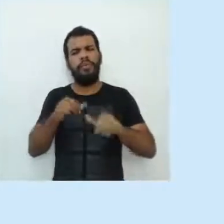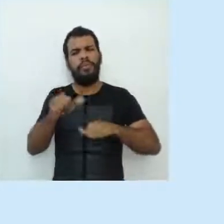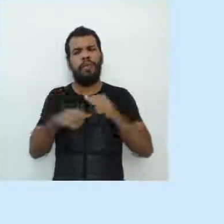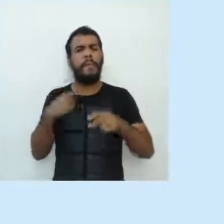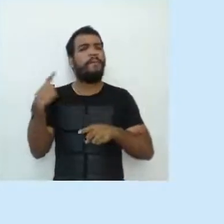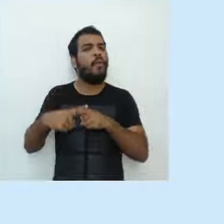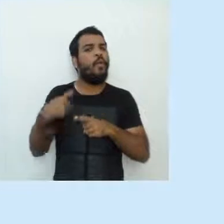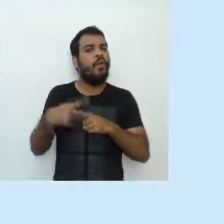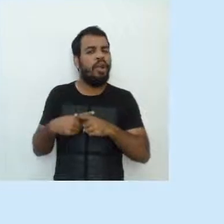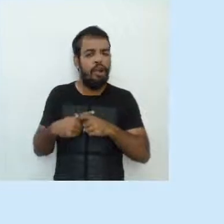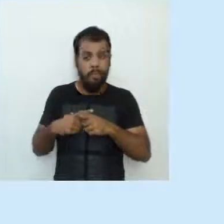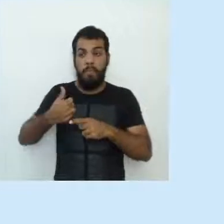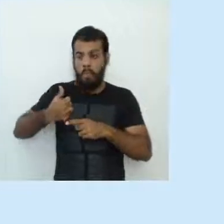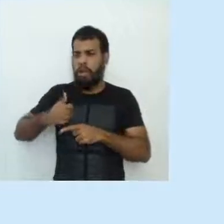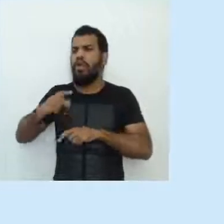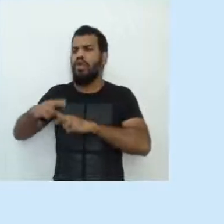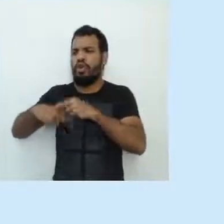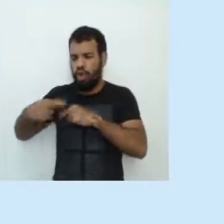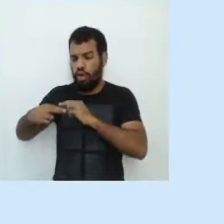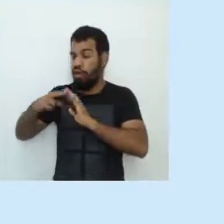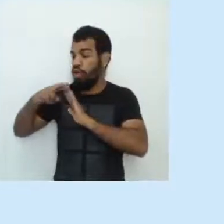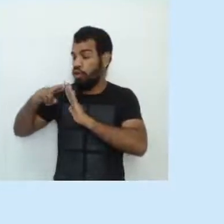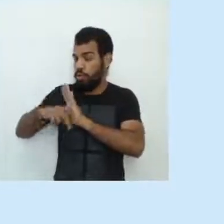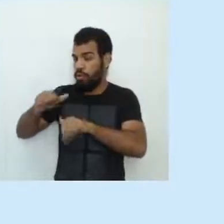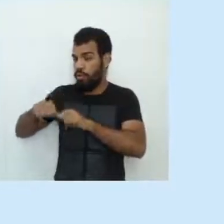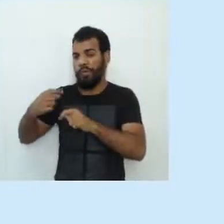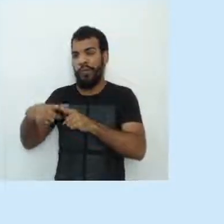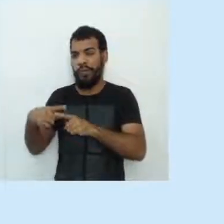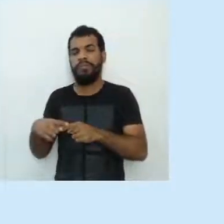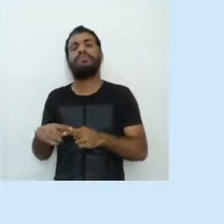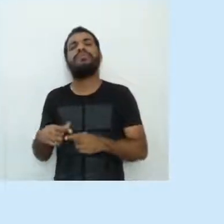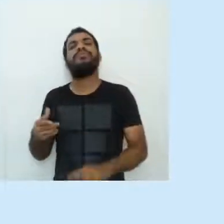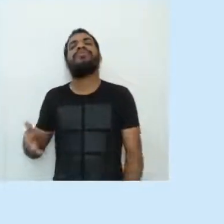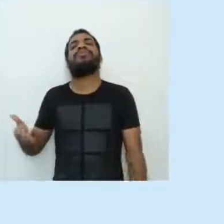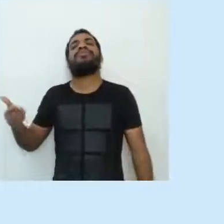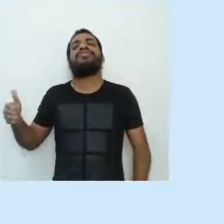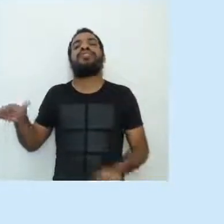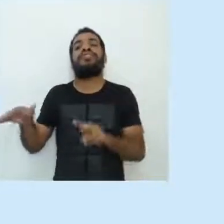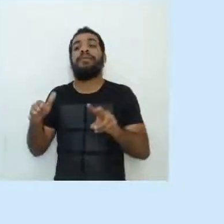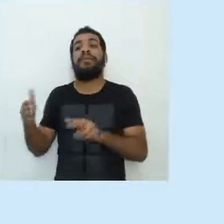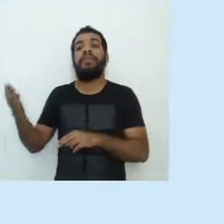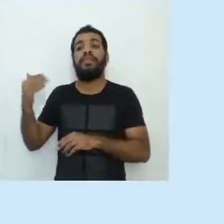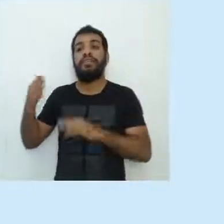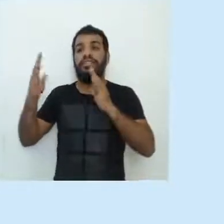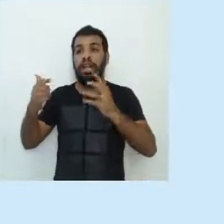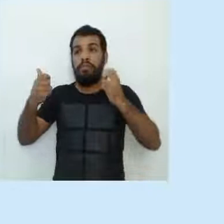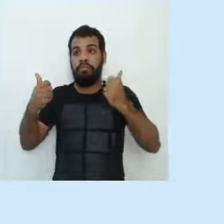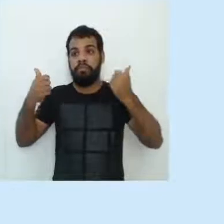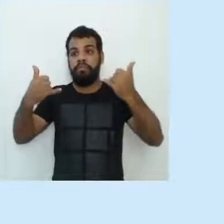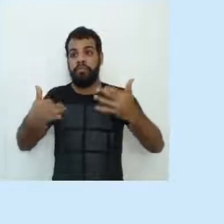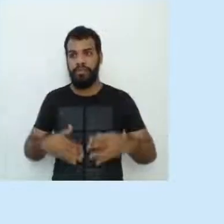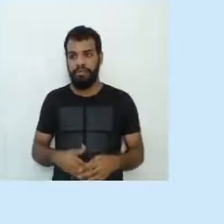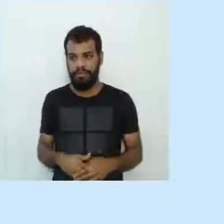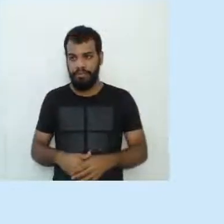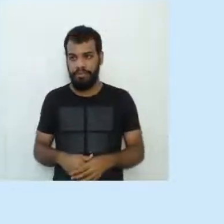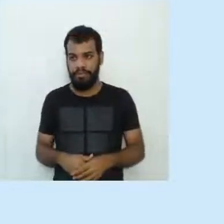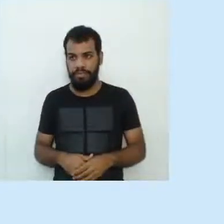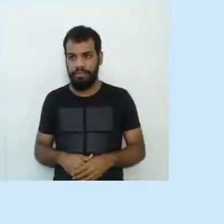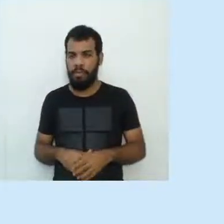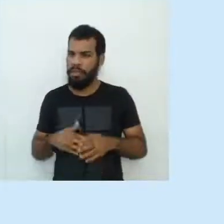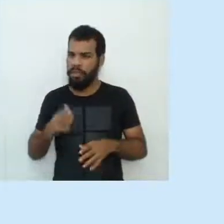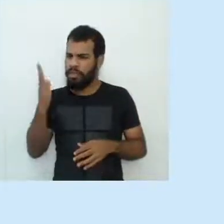essa reforma ortográfica? Eu venho falando sobre isso com vocês desde a semana passada, mas aí vamos entender o porquê,